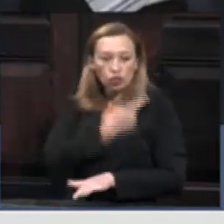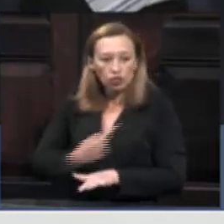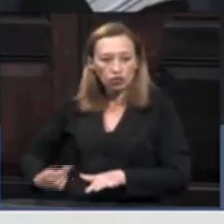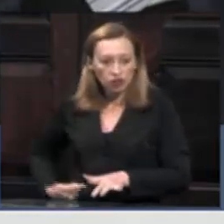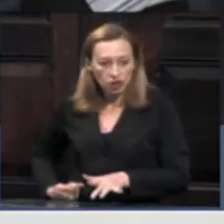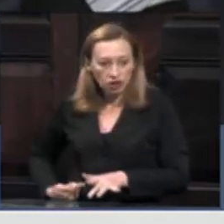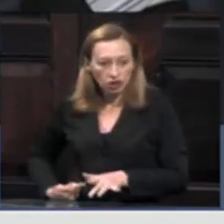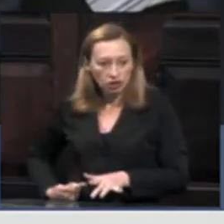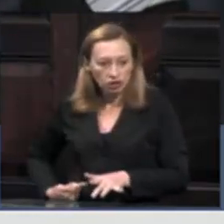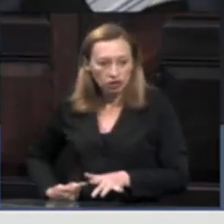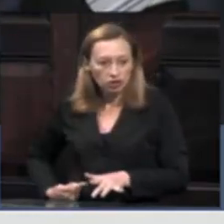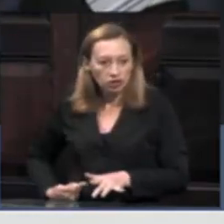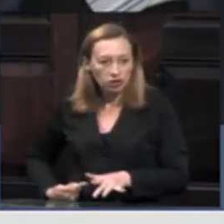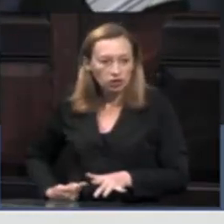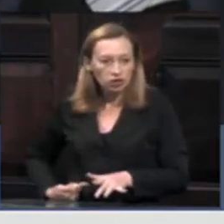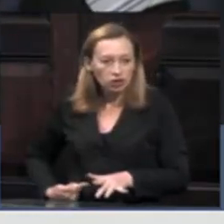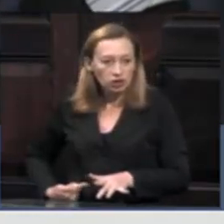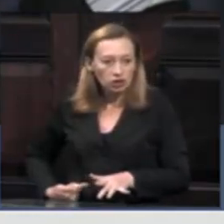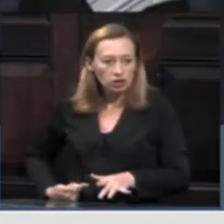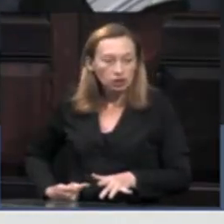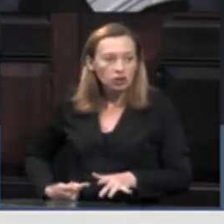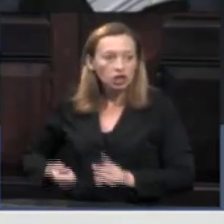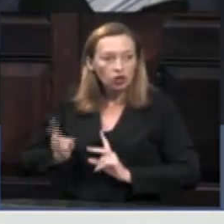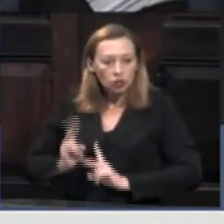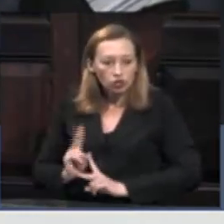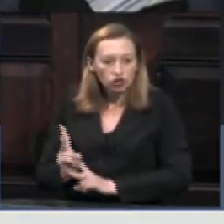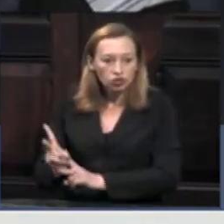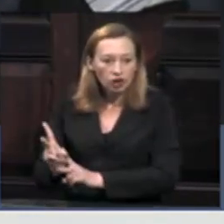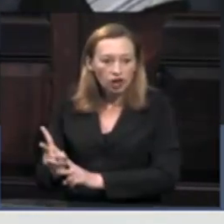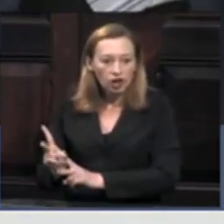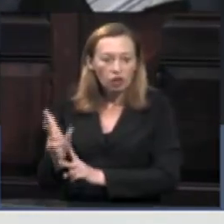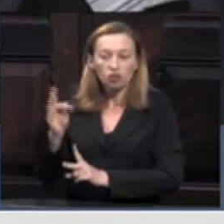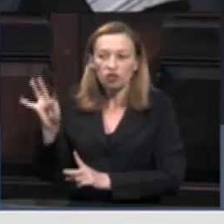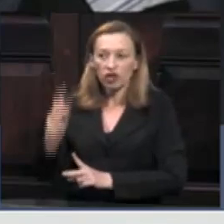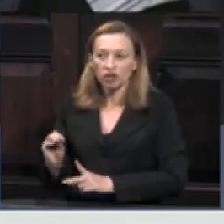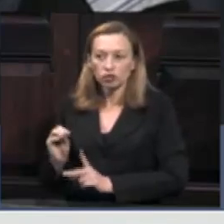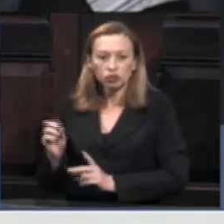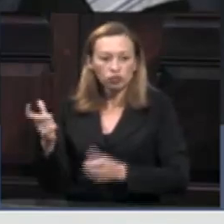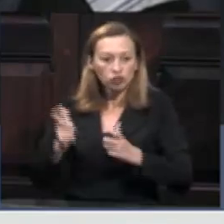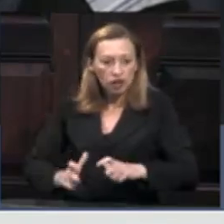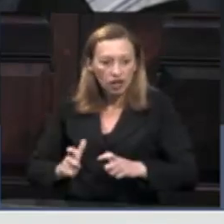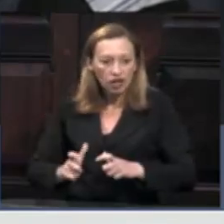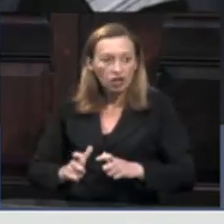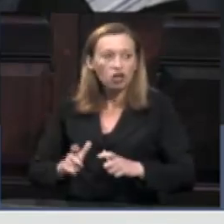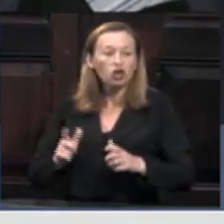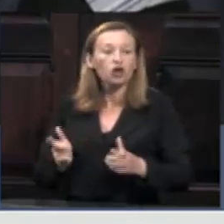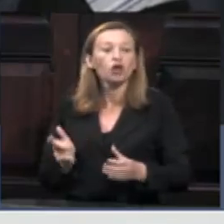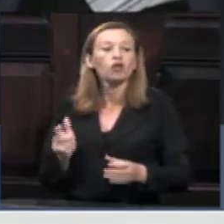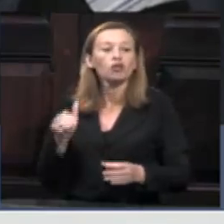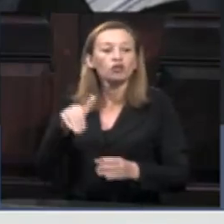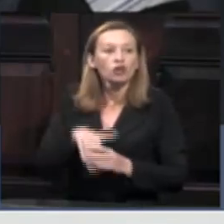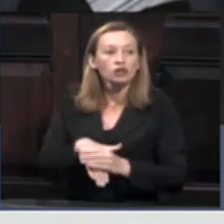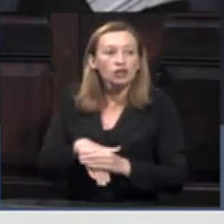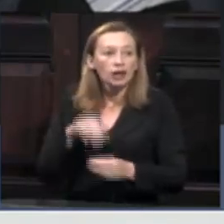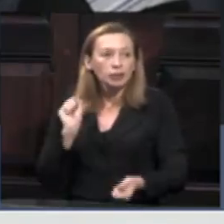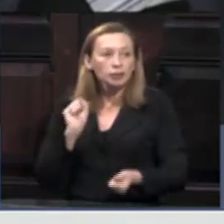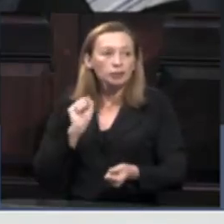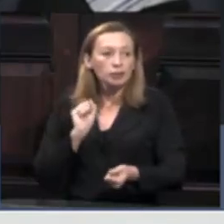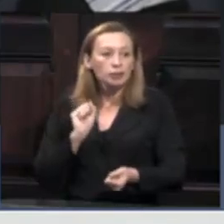deputados dessa legislatura para tentar manter o veto da SEDAI. Votar abstenção não é ficar